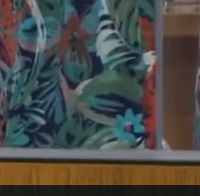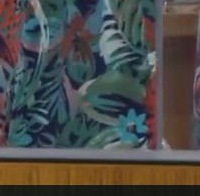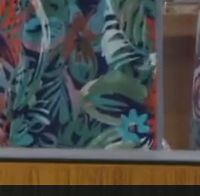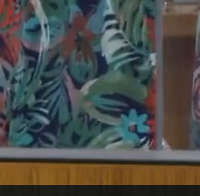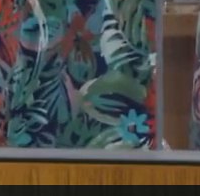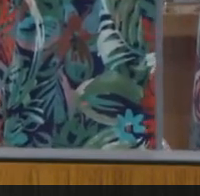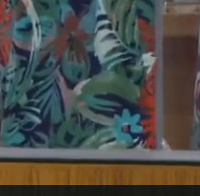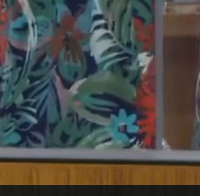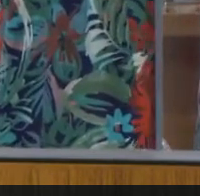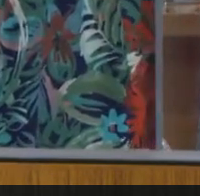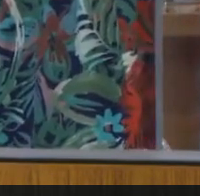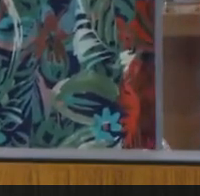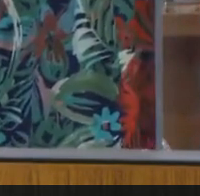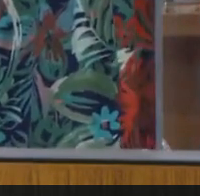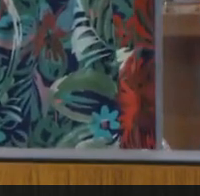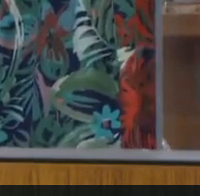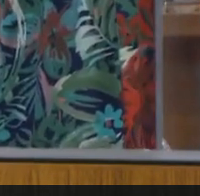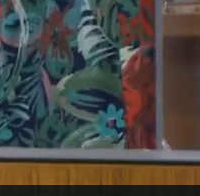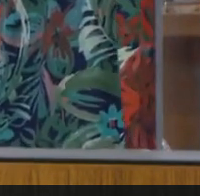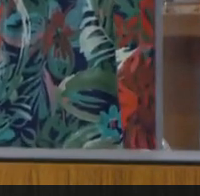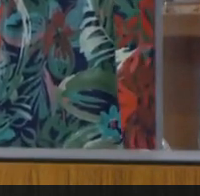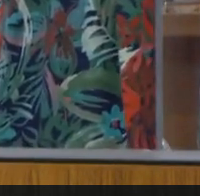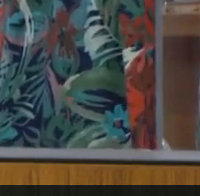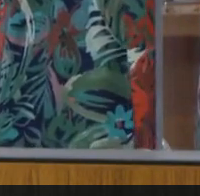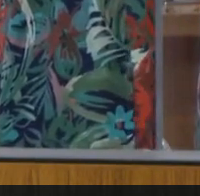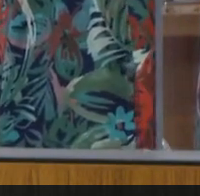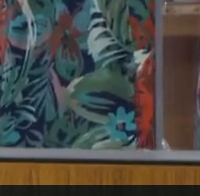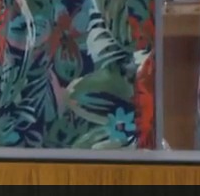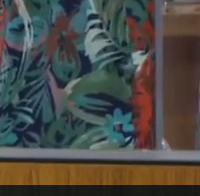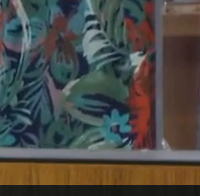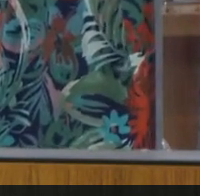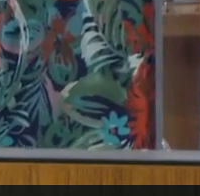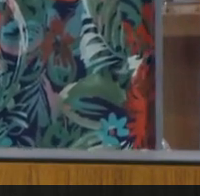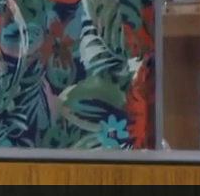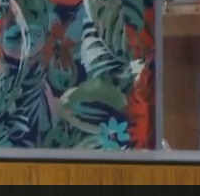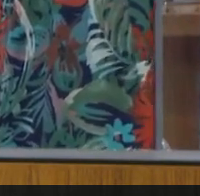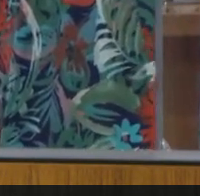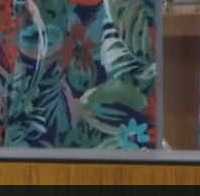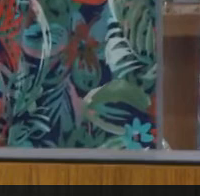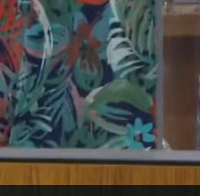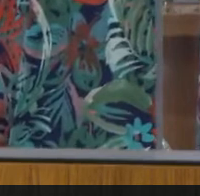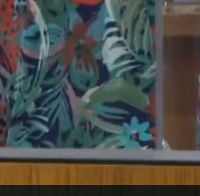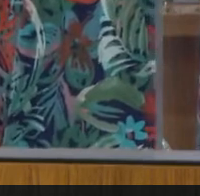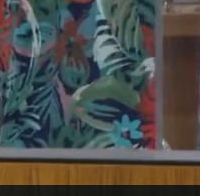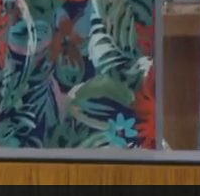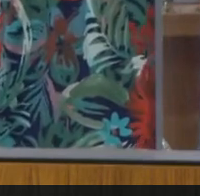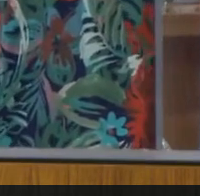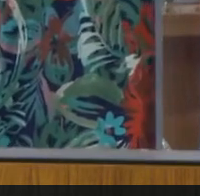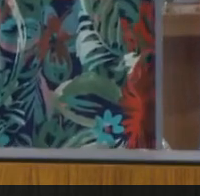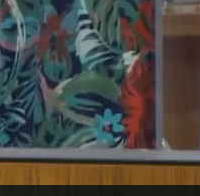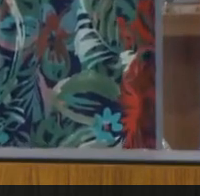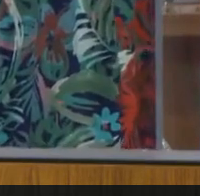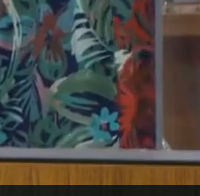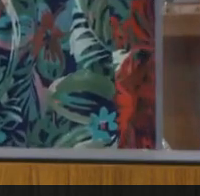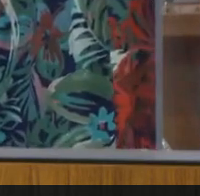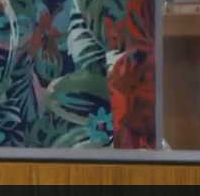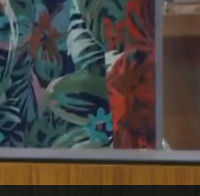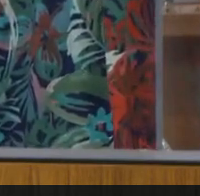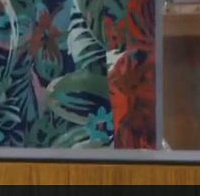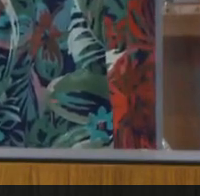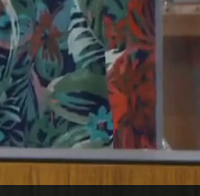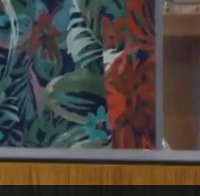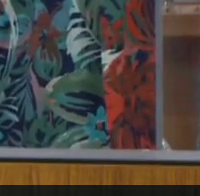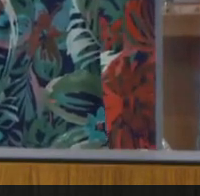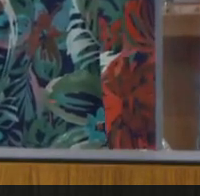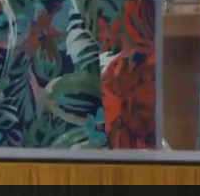presidente acusa seguimento do projeto de lei nº 802/2017 9 no primeiro turno do gol do